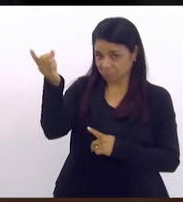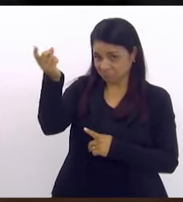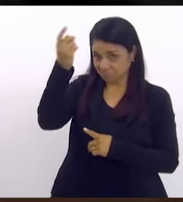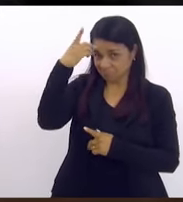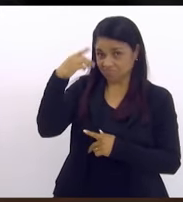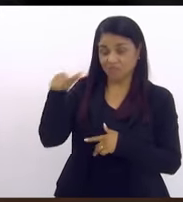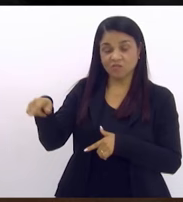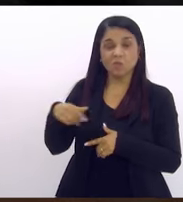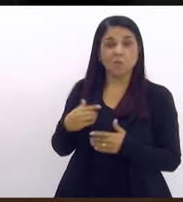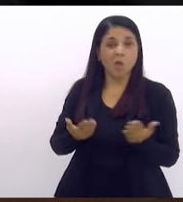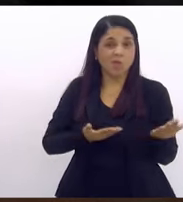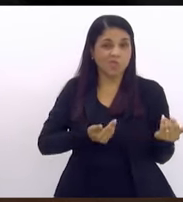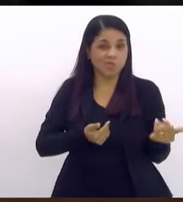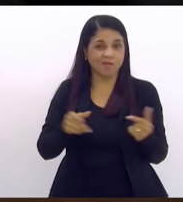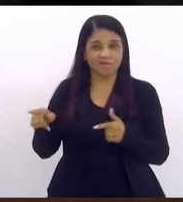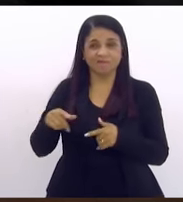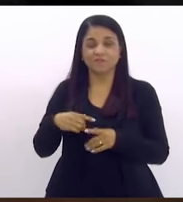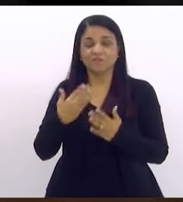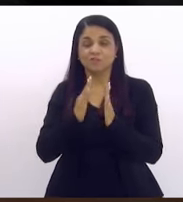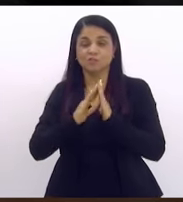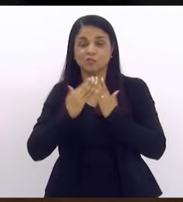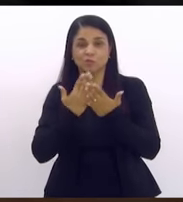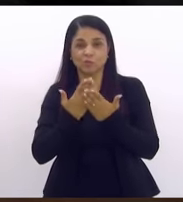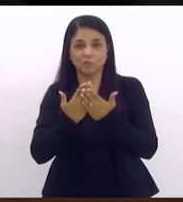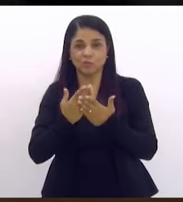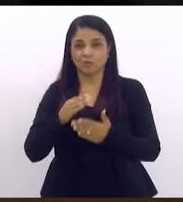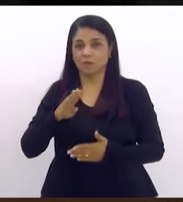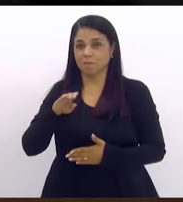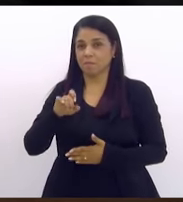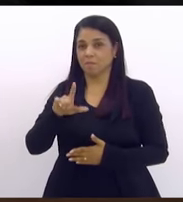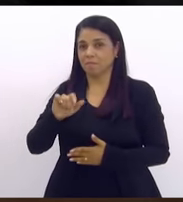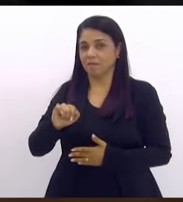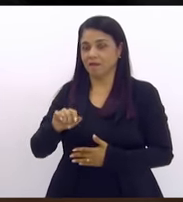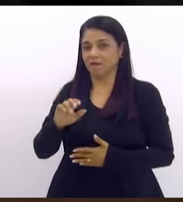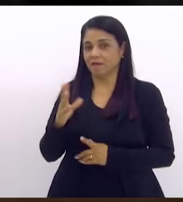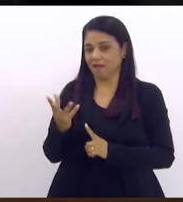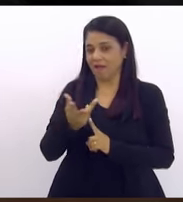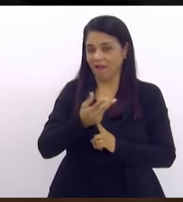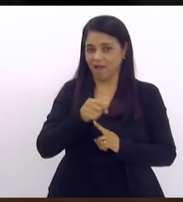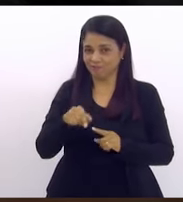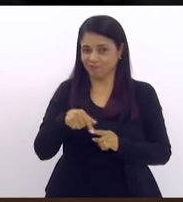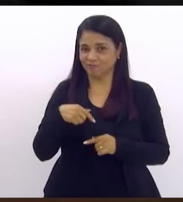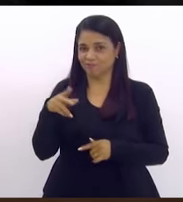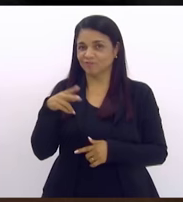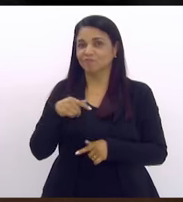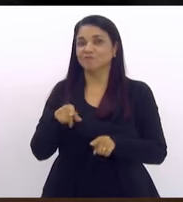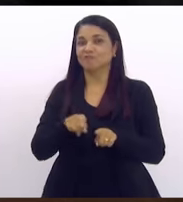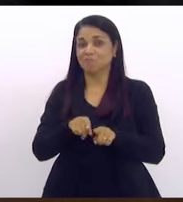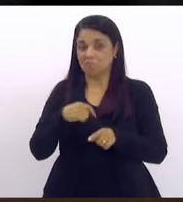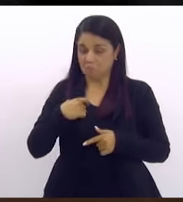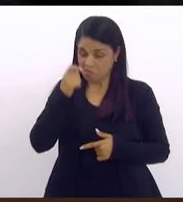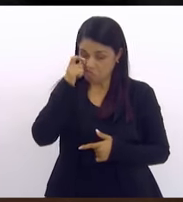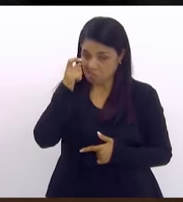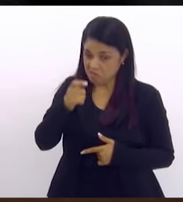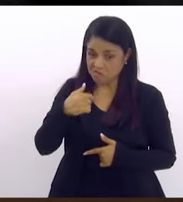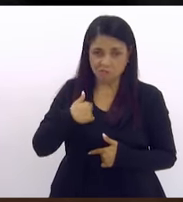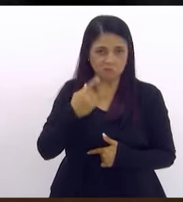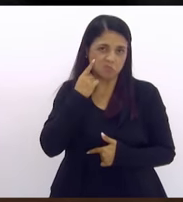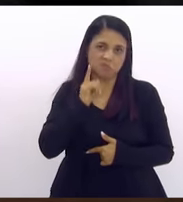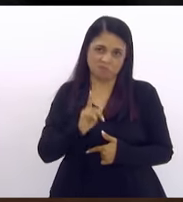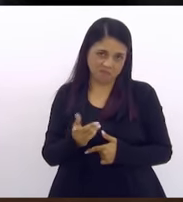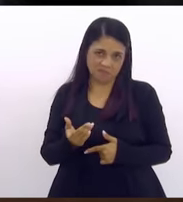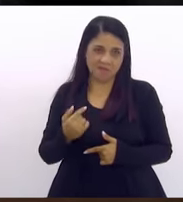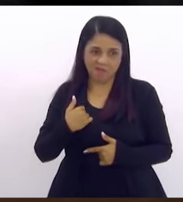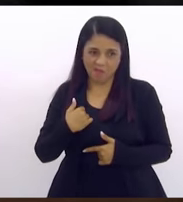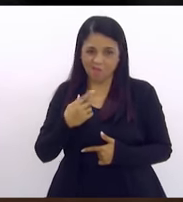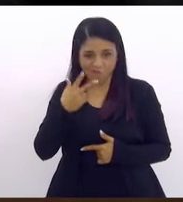instituto de Belas Artes do Parque laje produzindo obras muito interessantes que Ao menos para mim eram inéditas Se